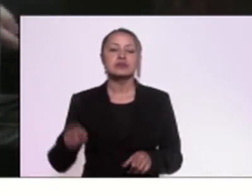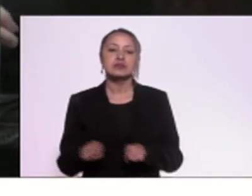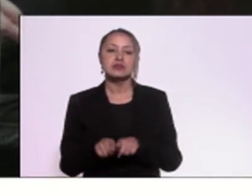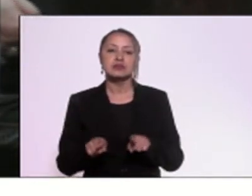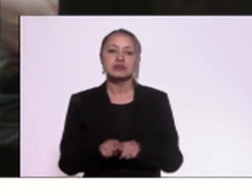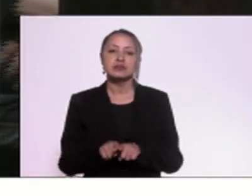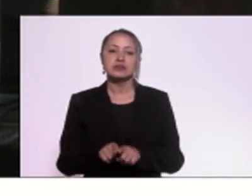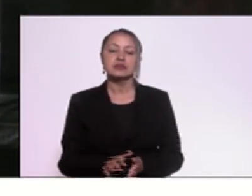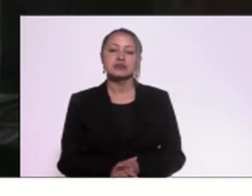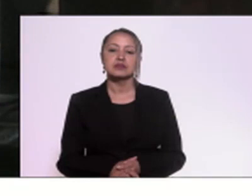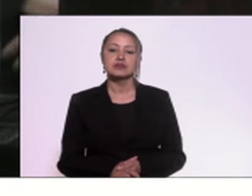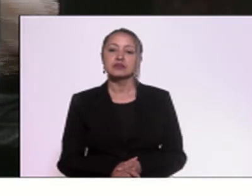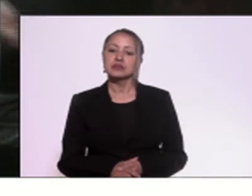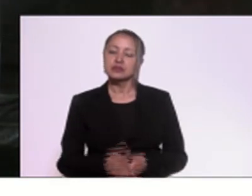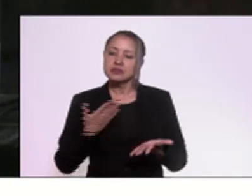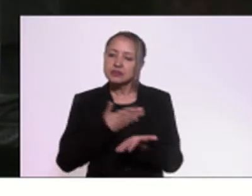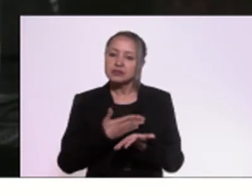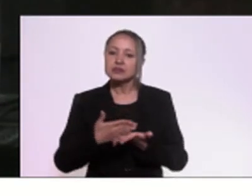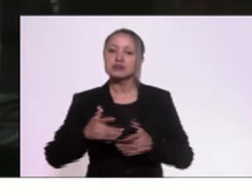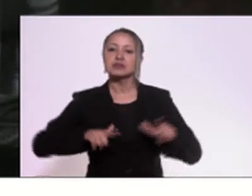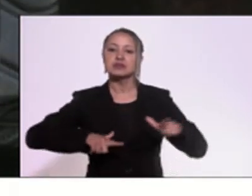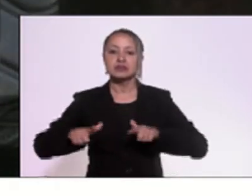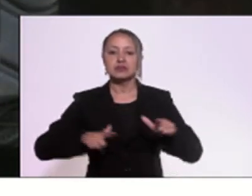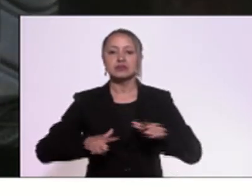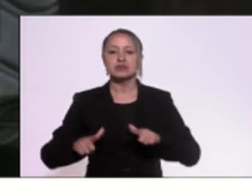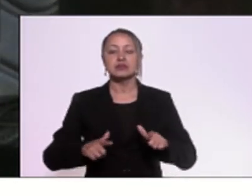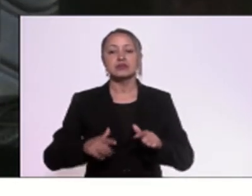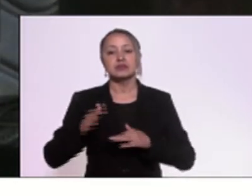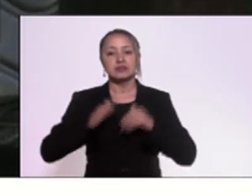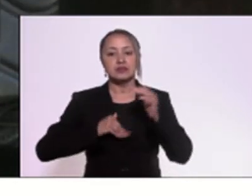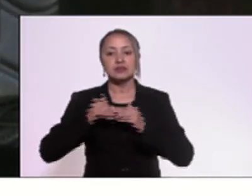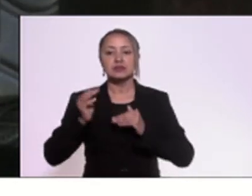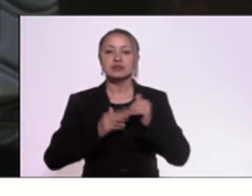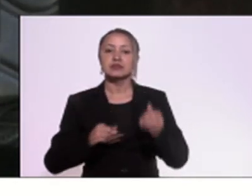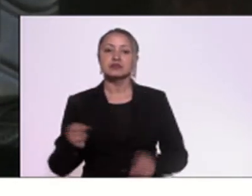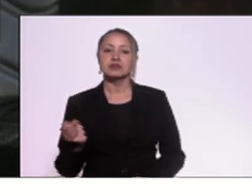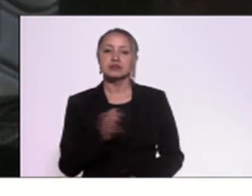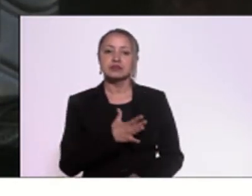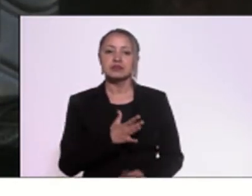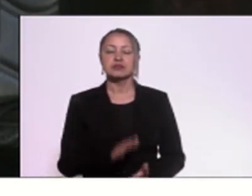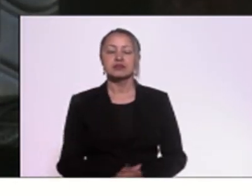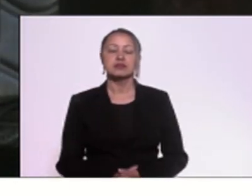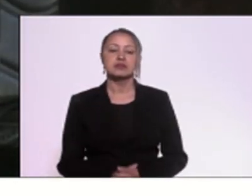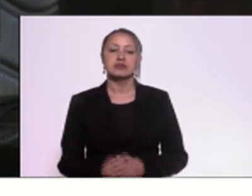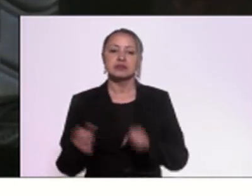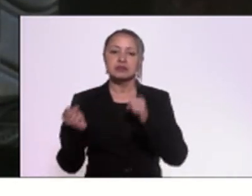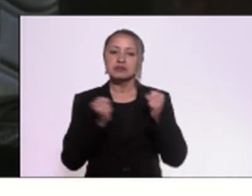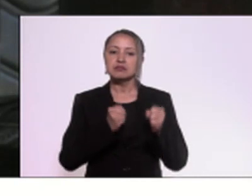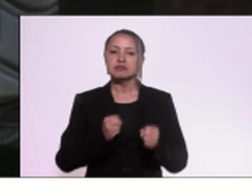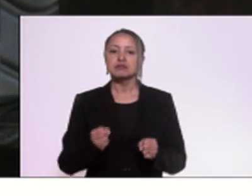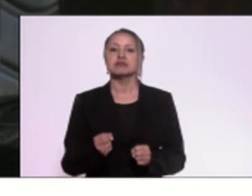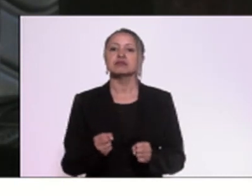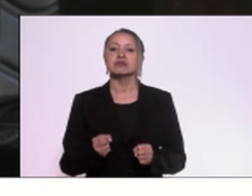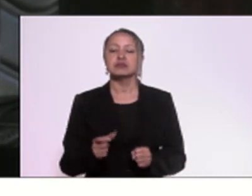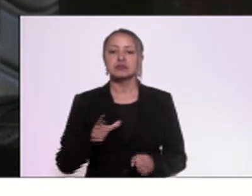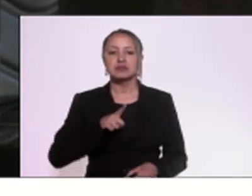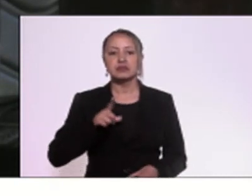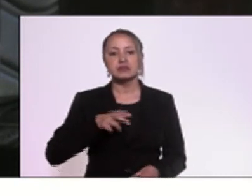digamos, deu um upgrade no trabalho que já era feito no Ponto Cine. Virou um grande polo cinematográfico, começou a